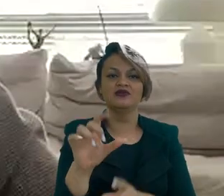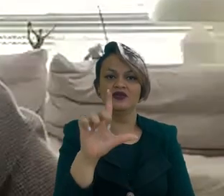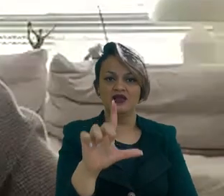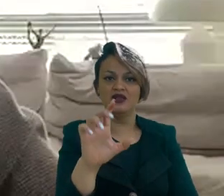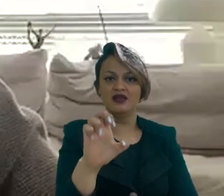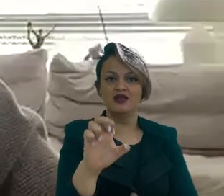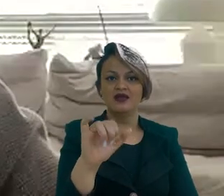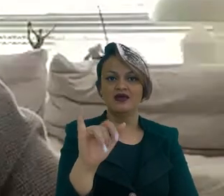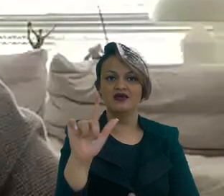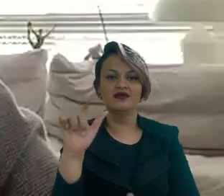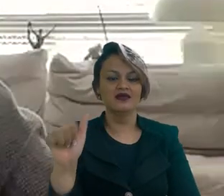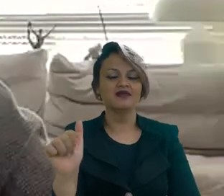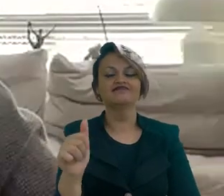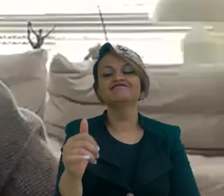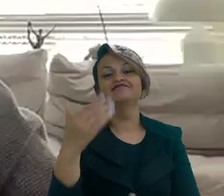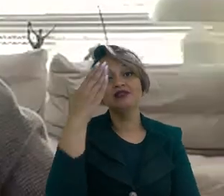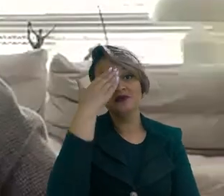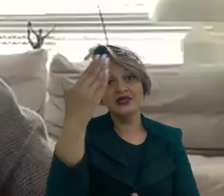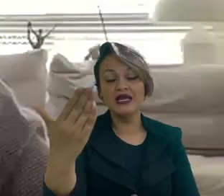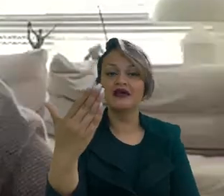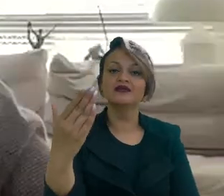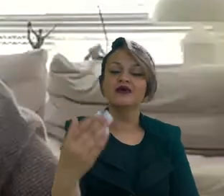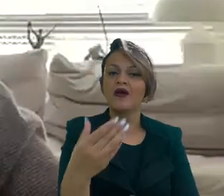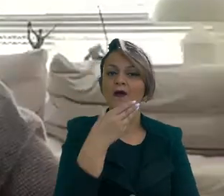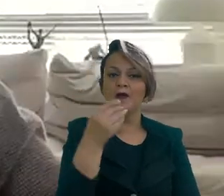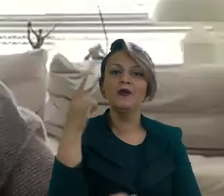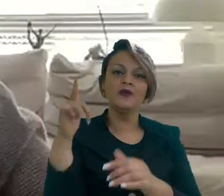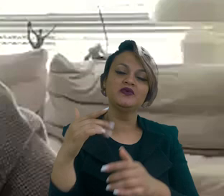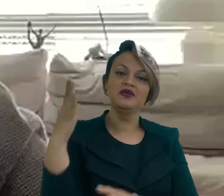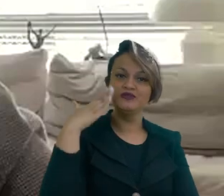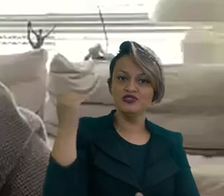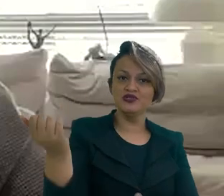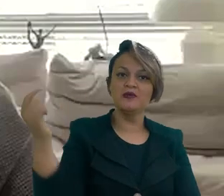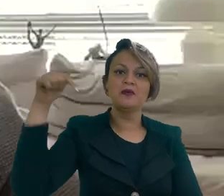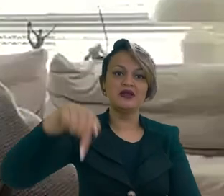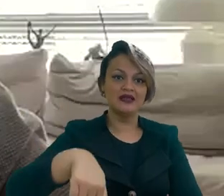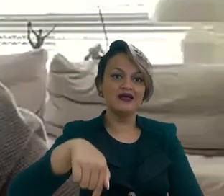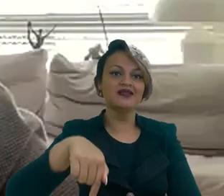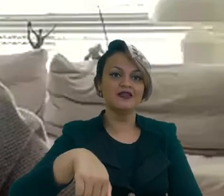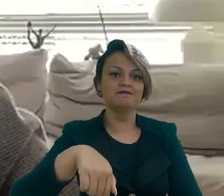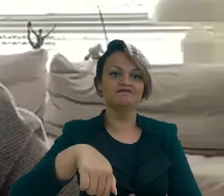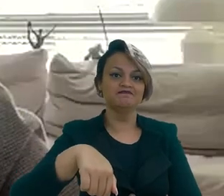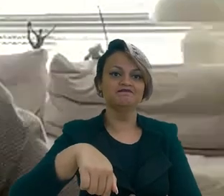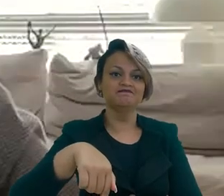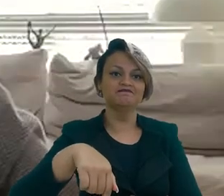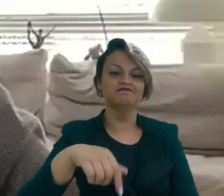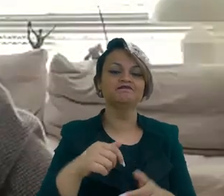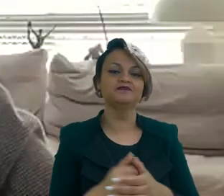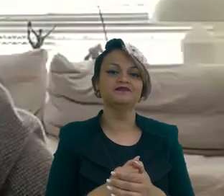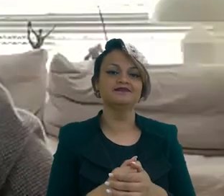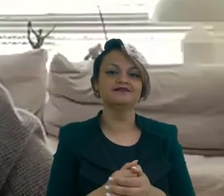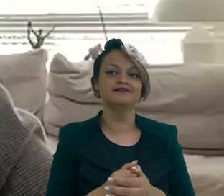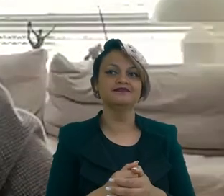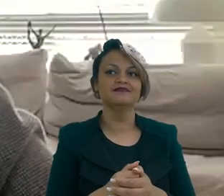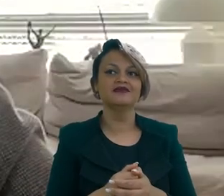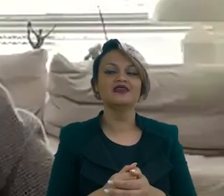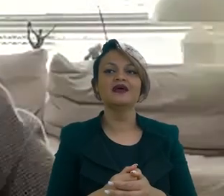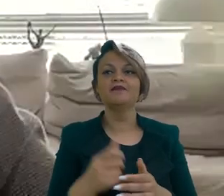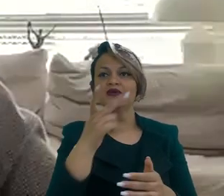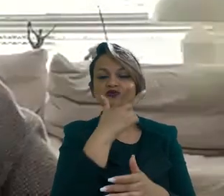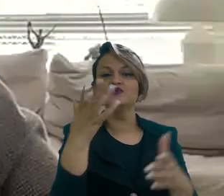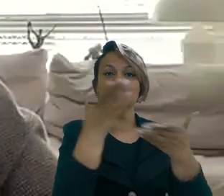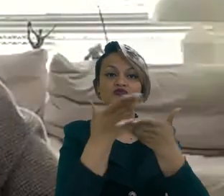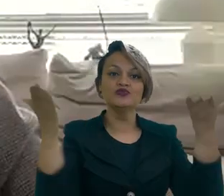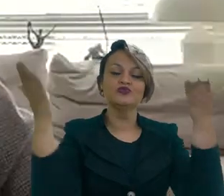desembargadora Leila Paiva e agradeço muito foi uma herança a sua